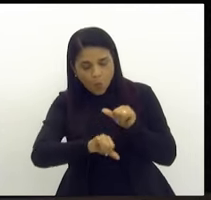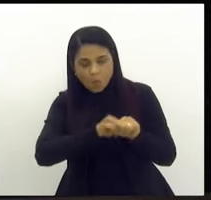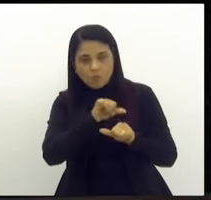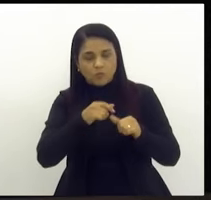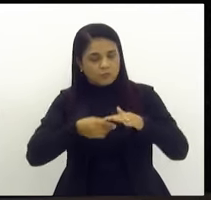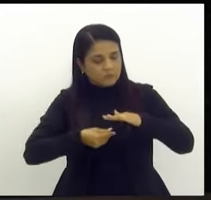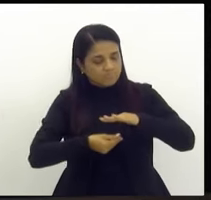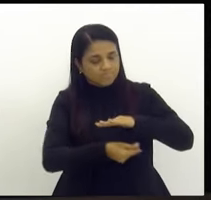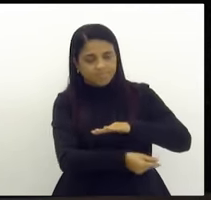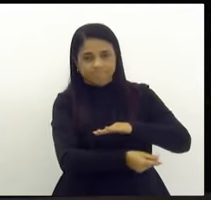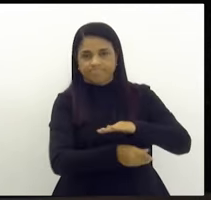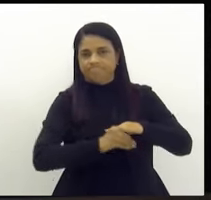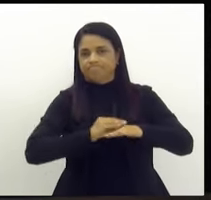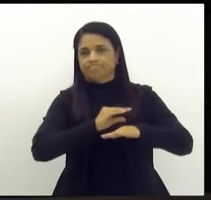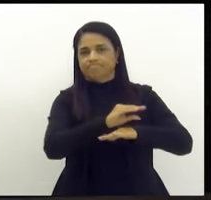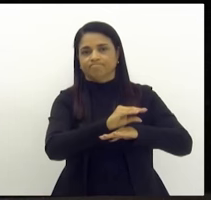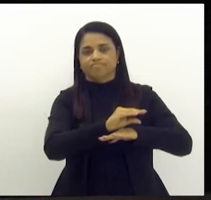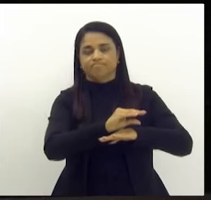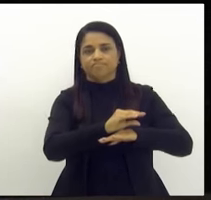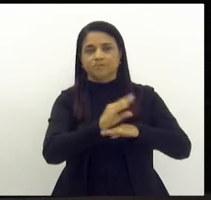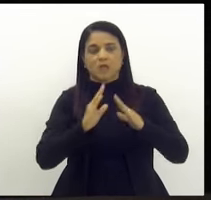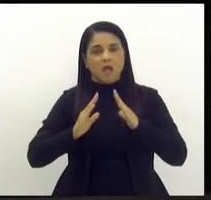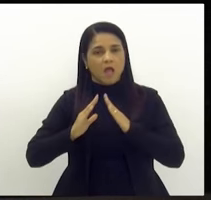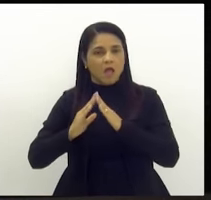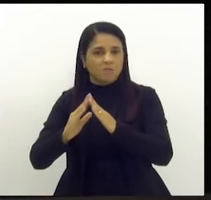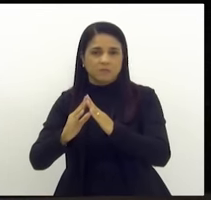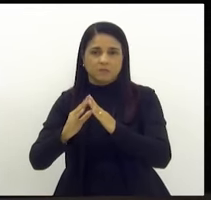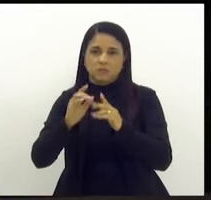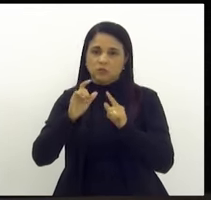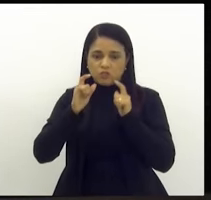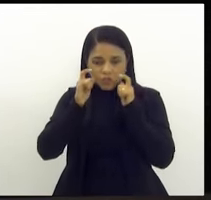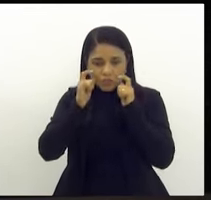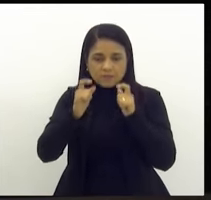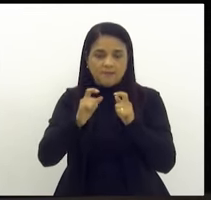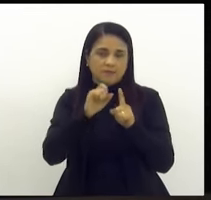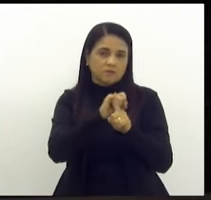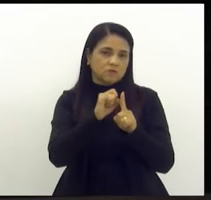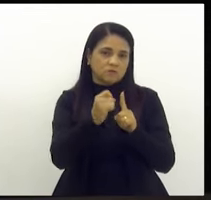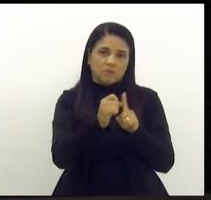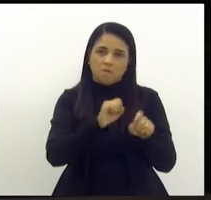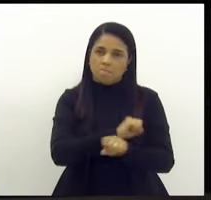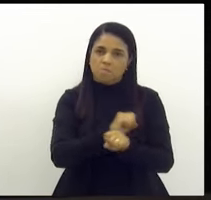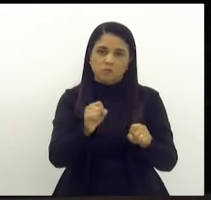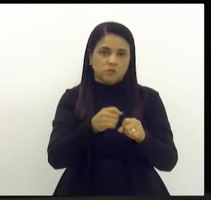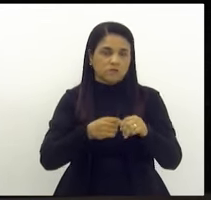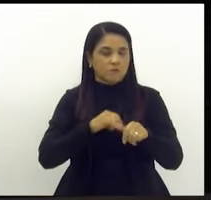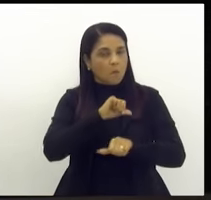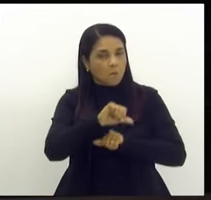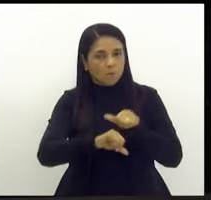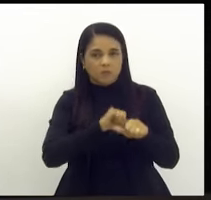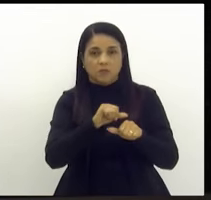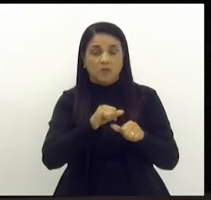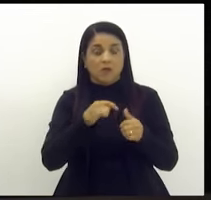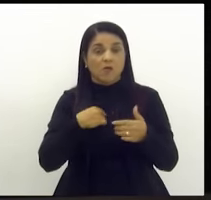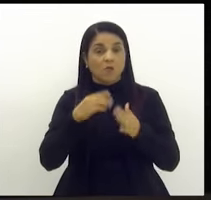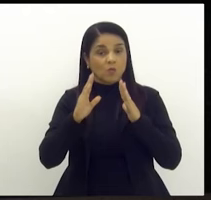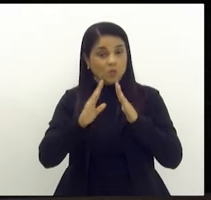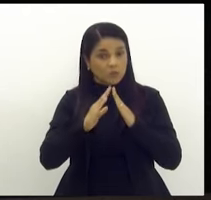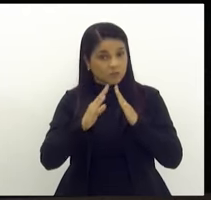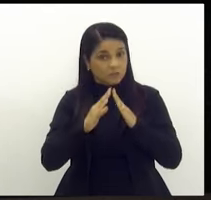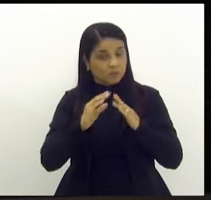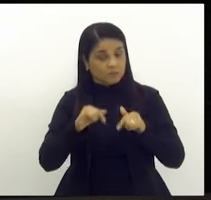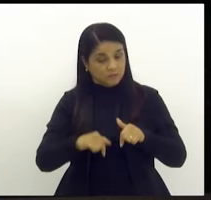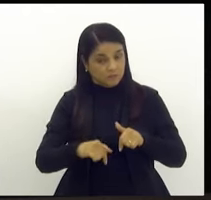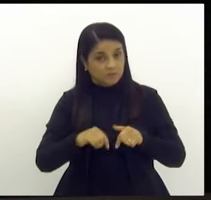fundo de habitação de interesse social o Rio de Janeiro tem um déficit de mais de 400.000